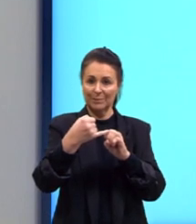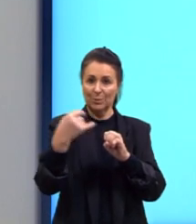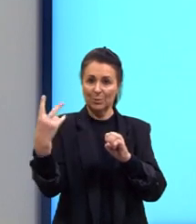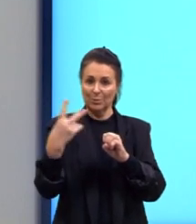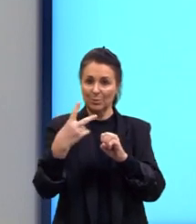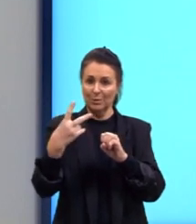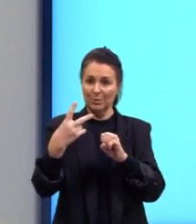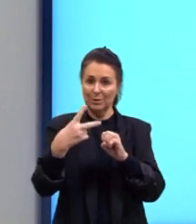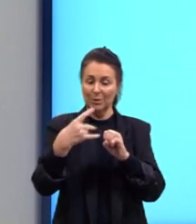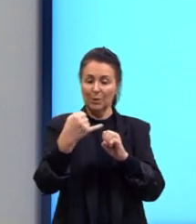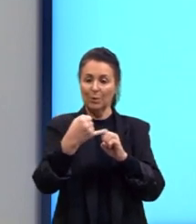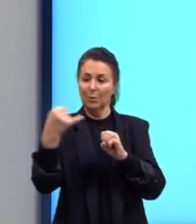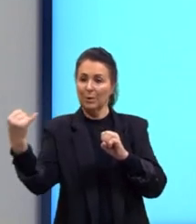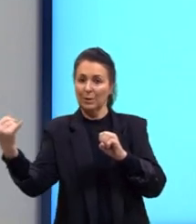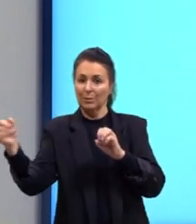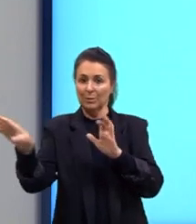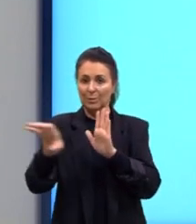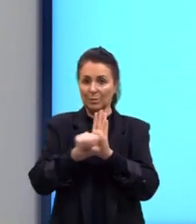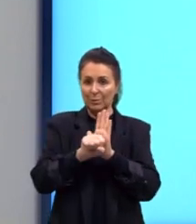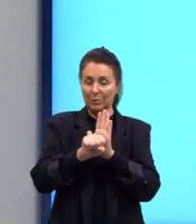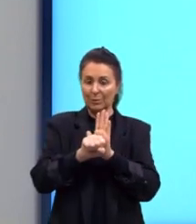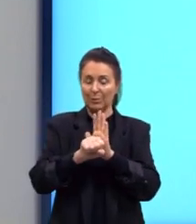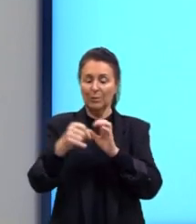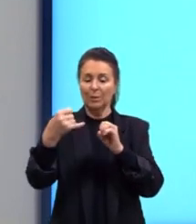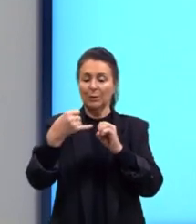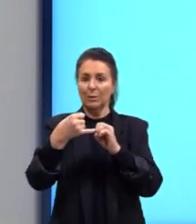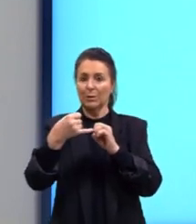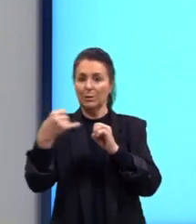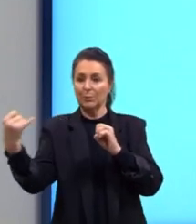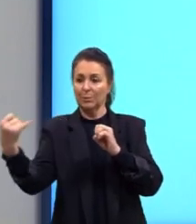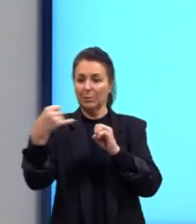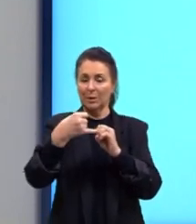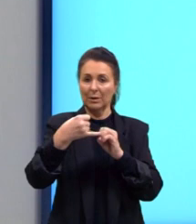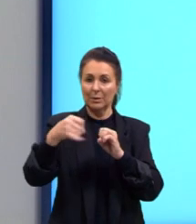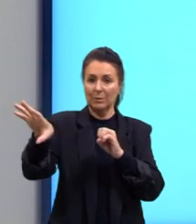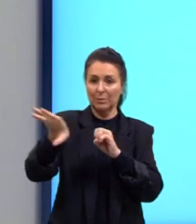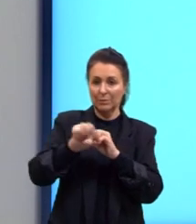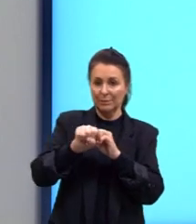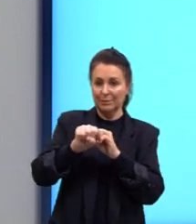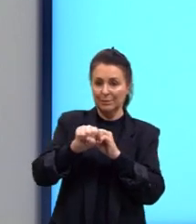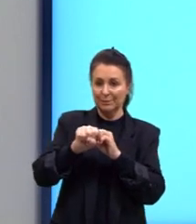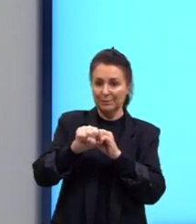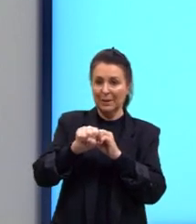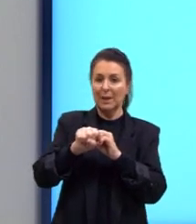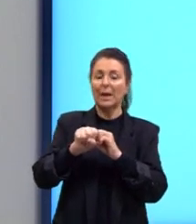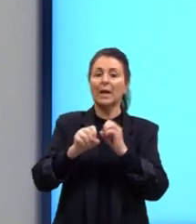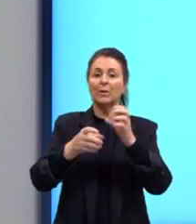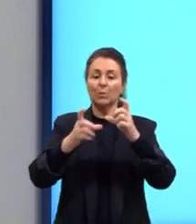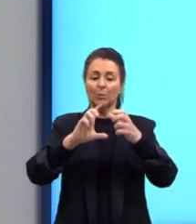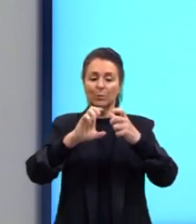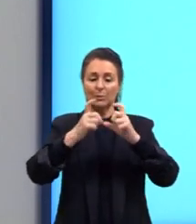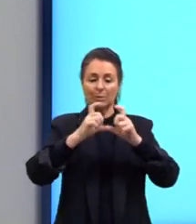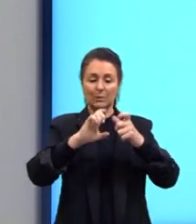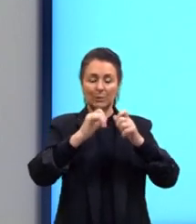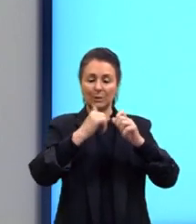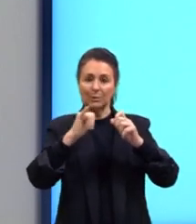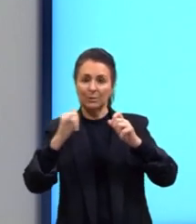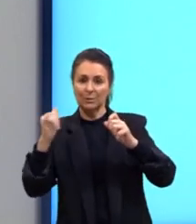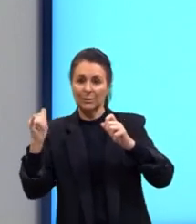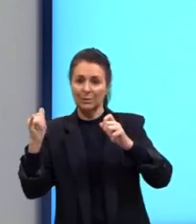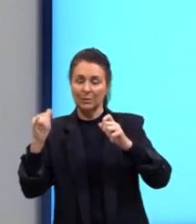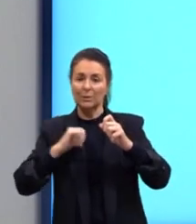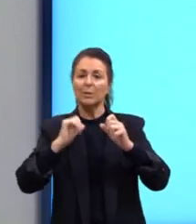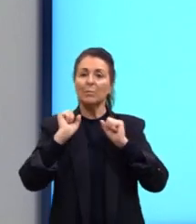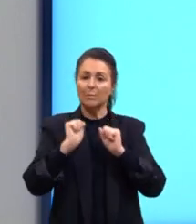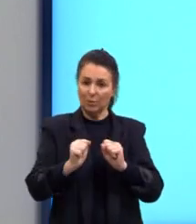que assim a gente forma todo o circuito da eletrólise ela pode ser apresentada assim na